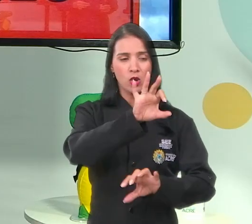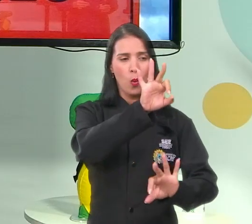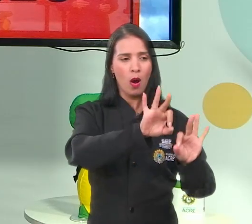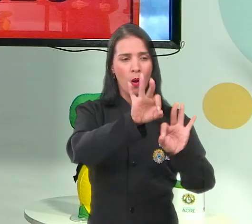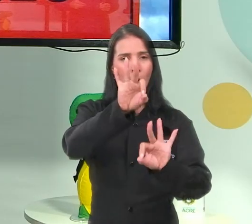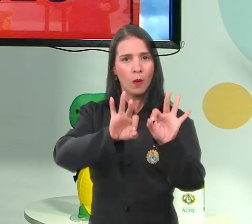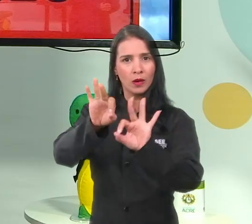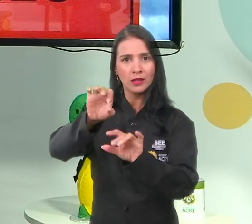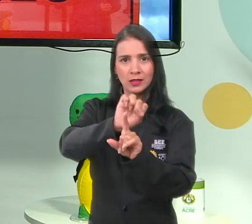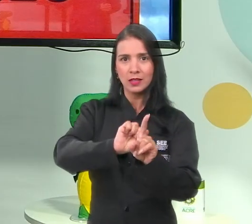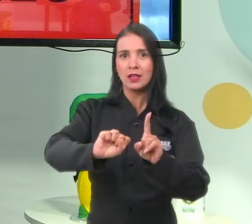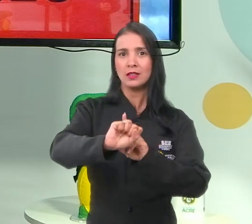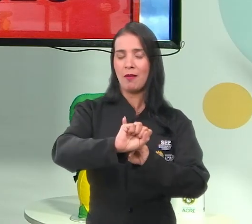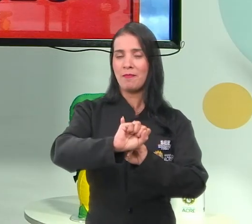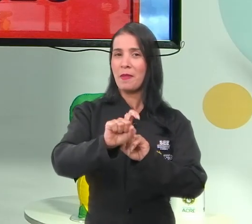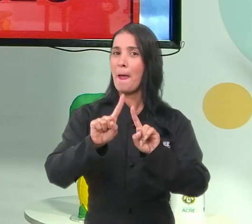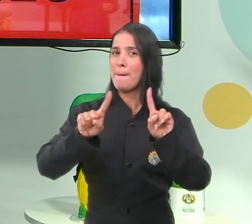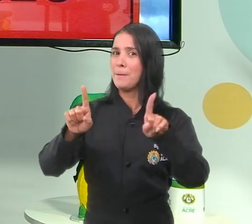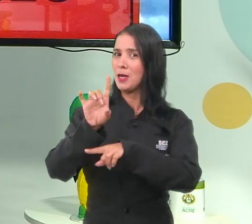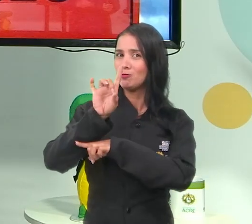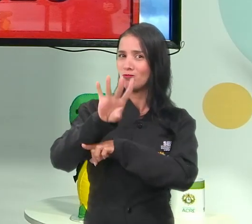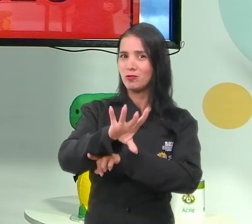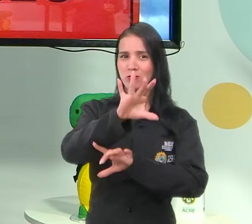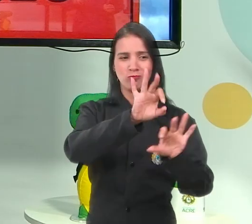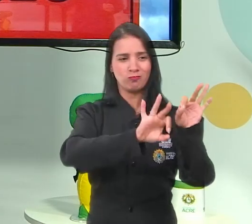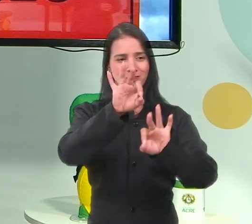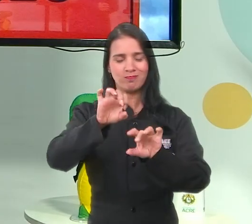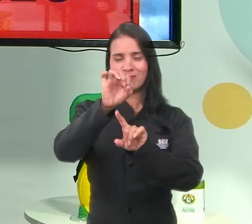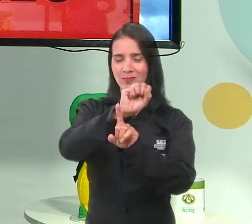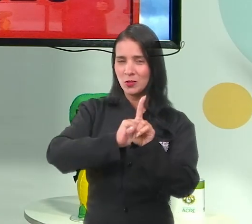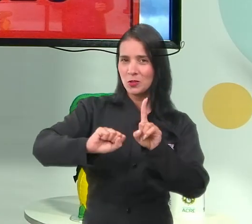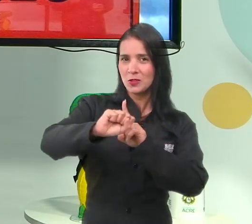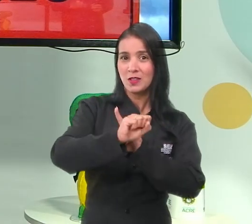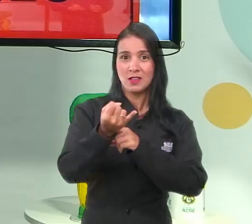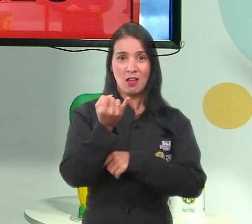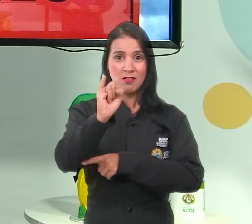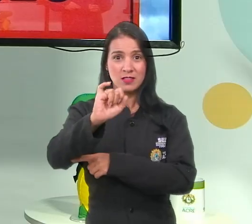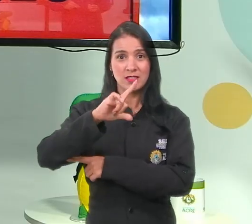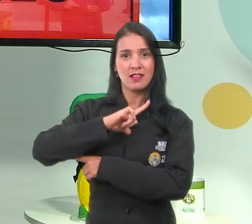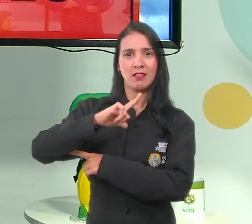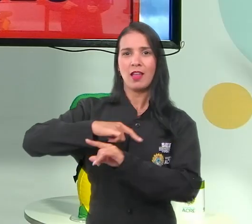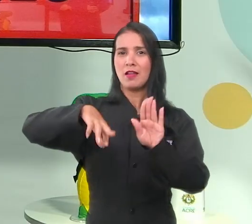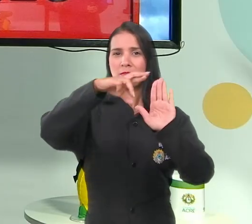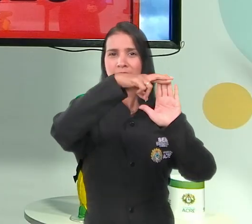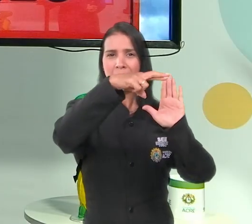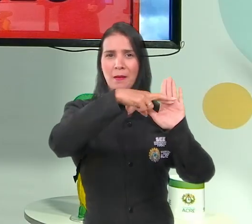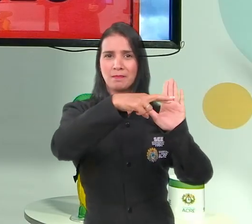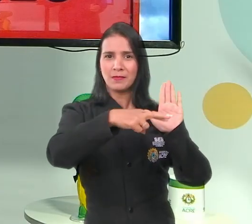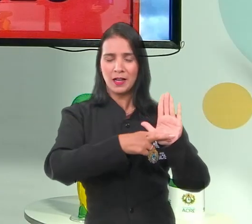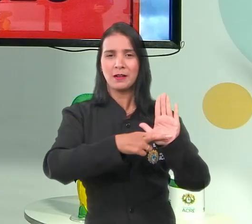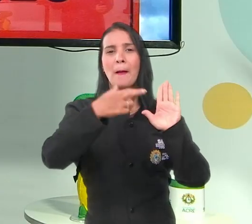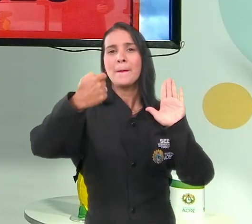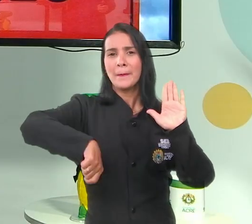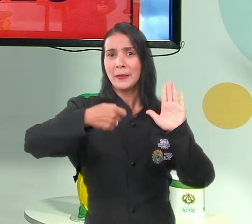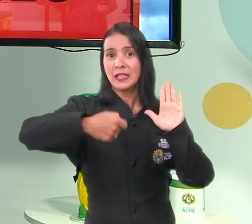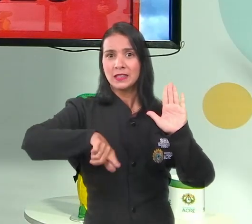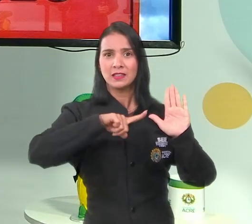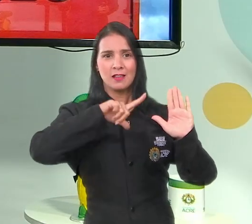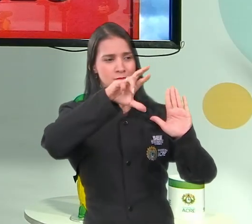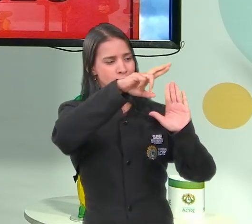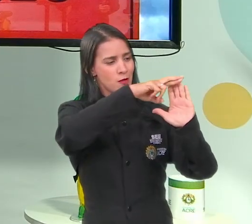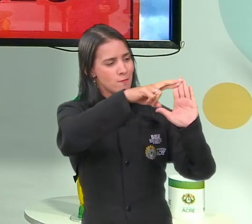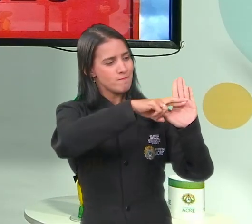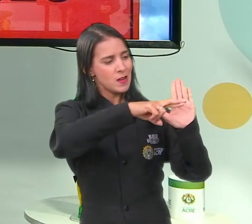social. E só existe ordem social a partir do momento que existem regras. Todos os ambientes, todos